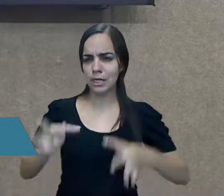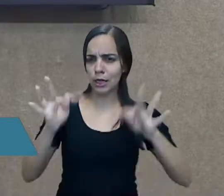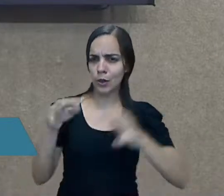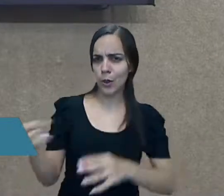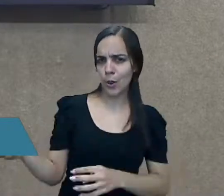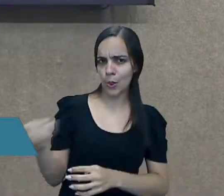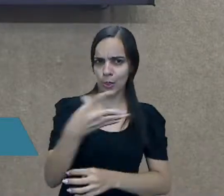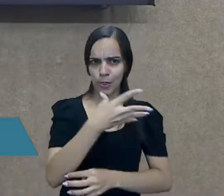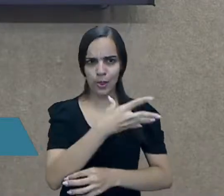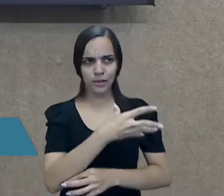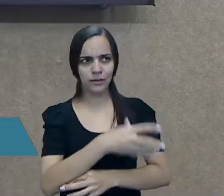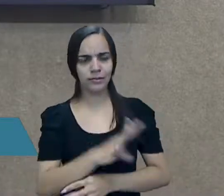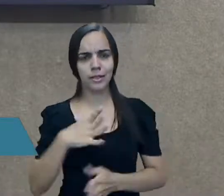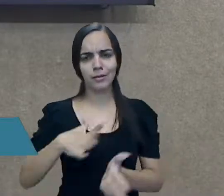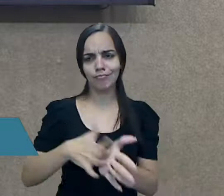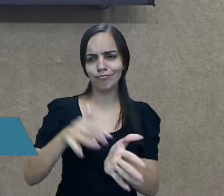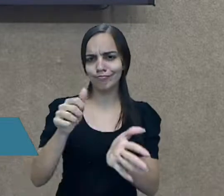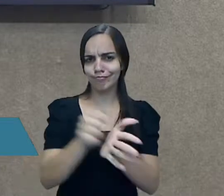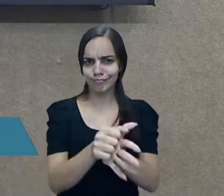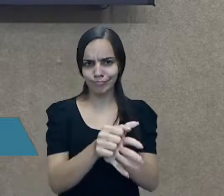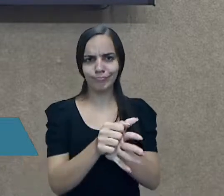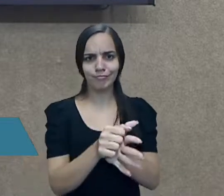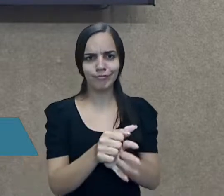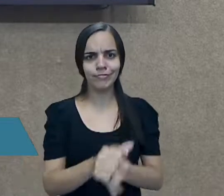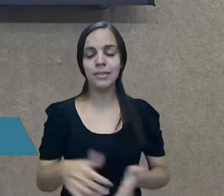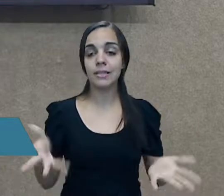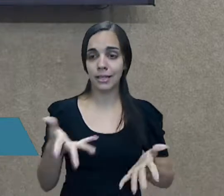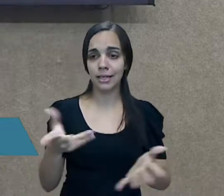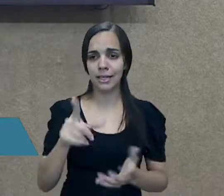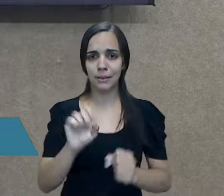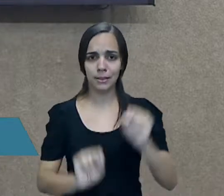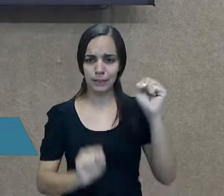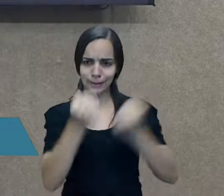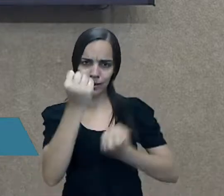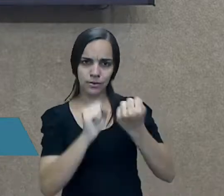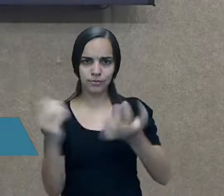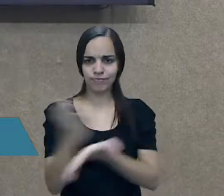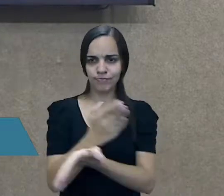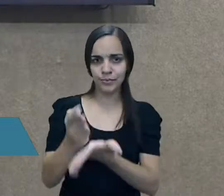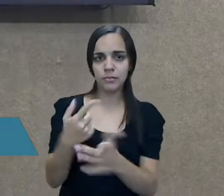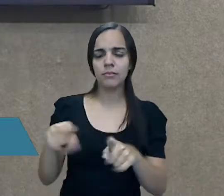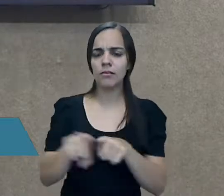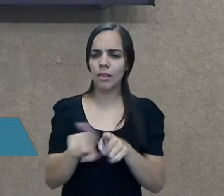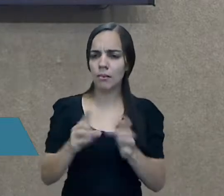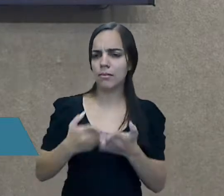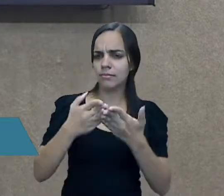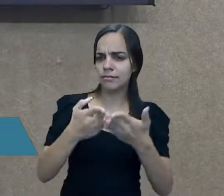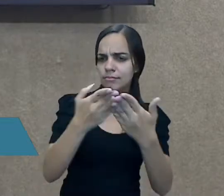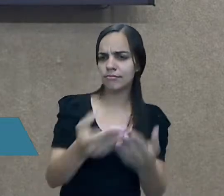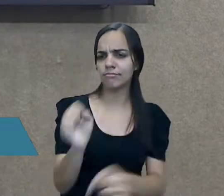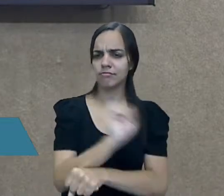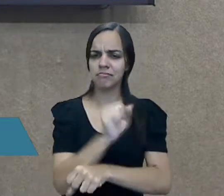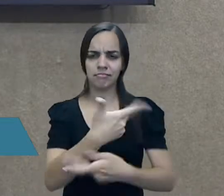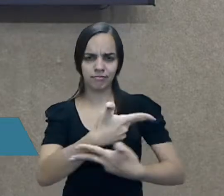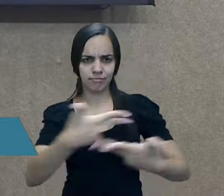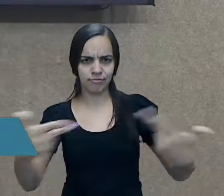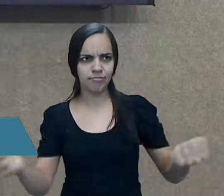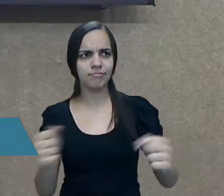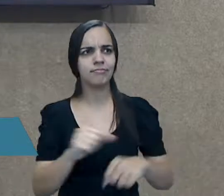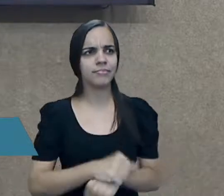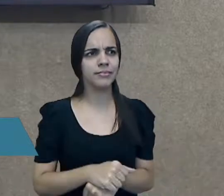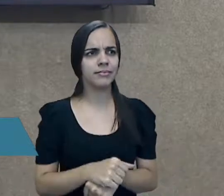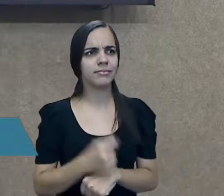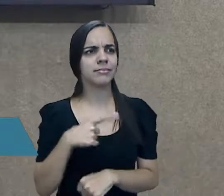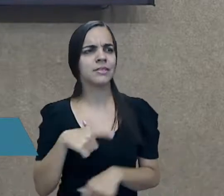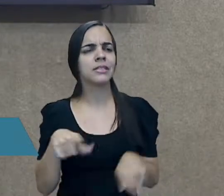tecnologias aplicadas na indústria, nos transportes e nas comunicações. Isso